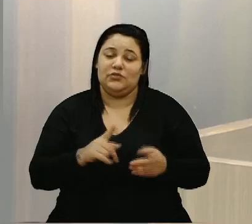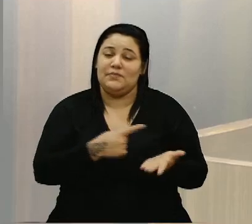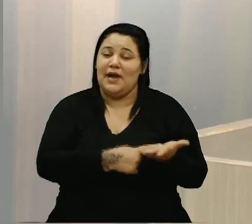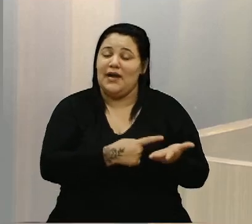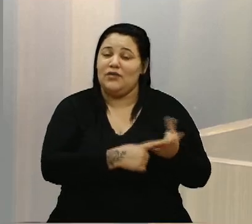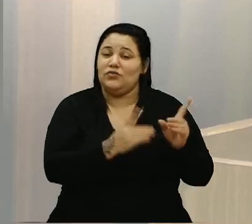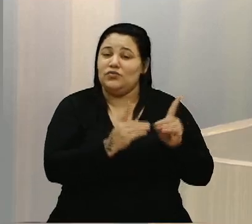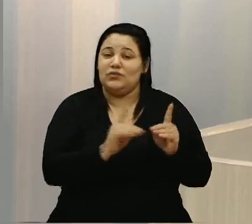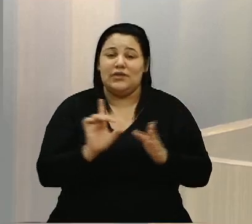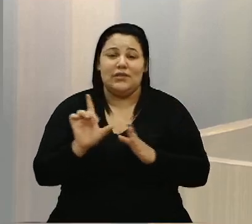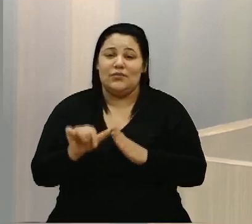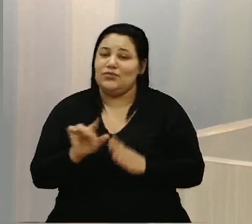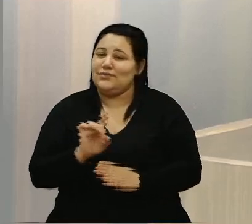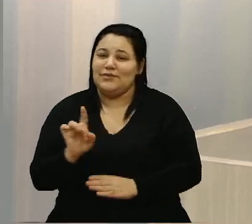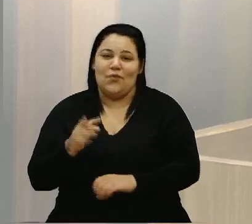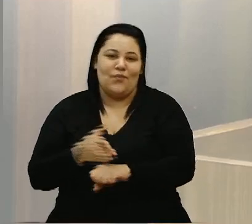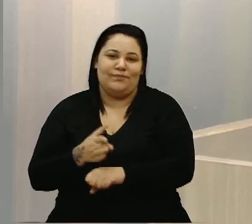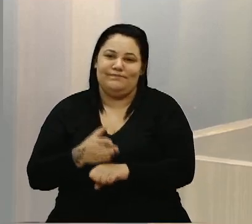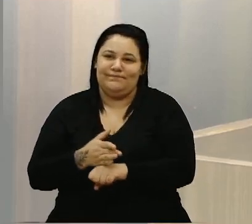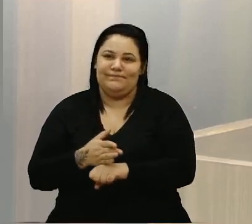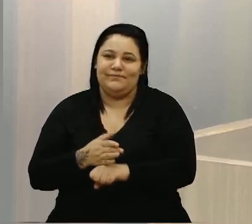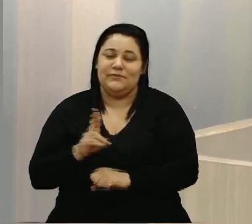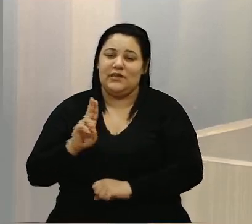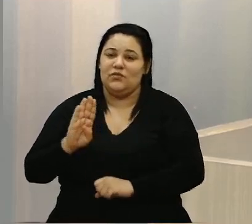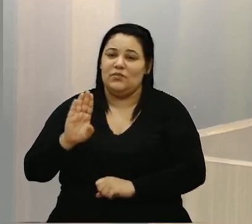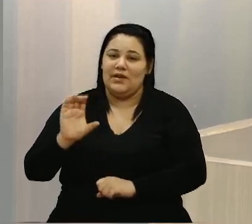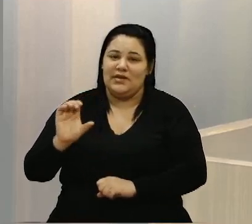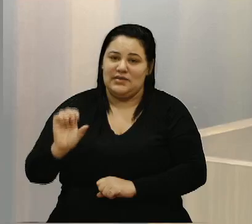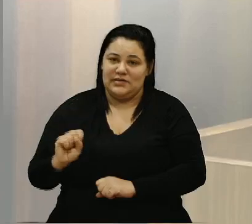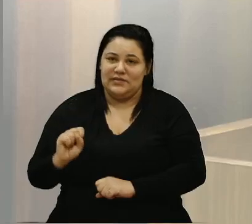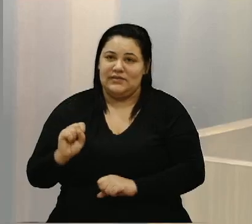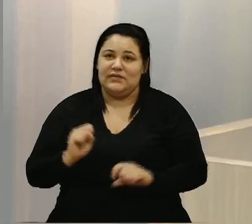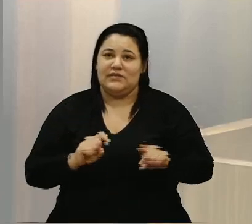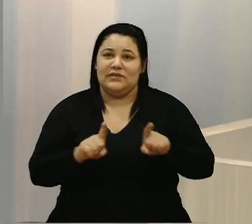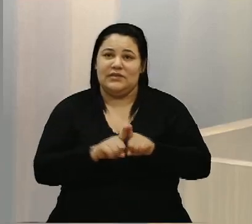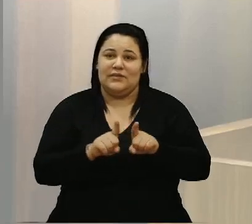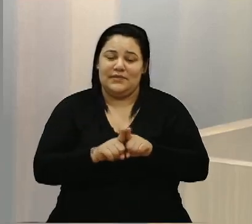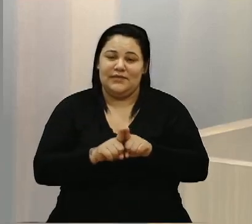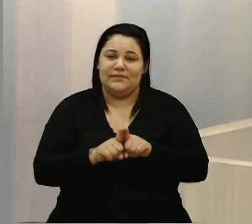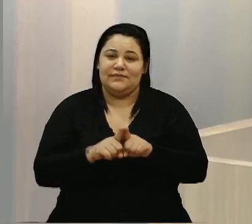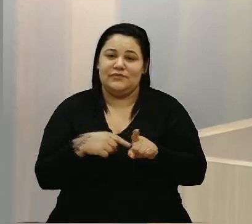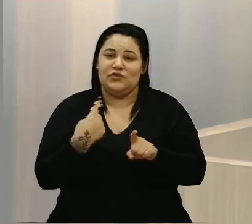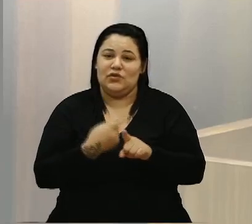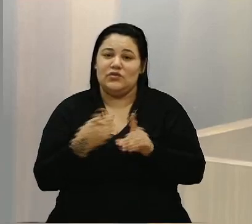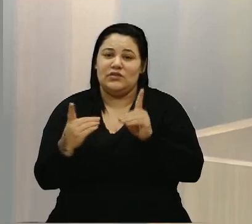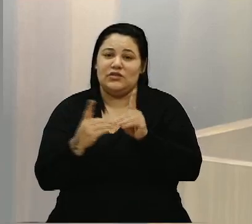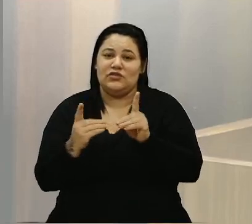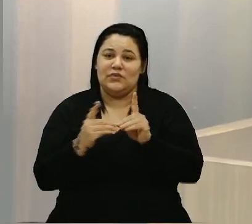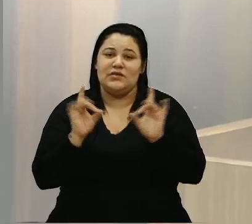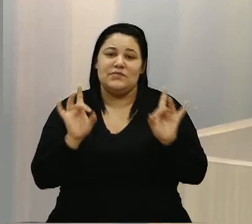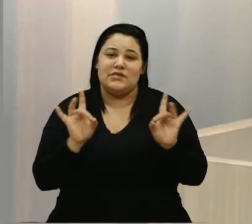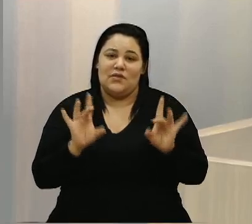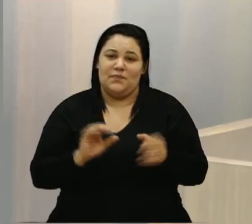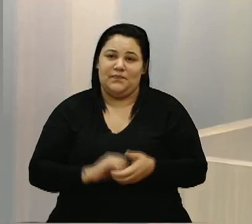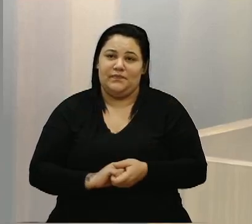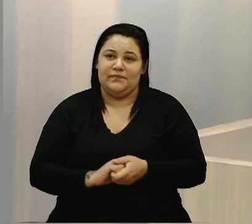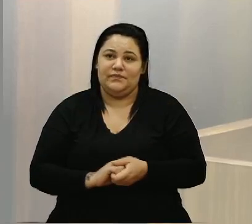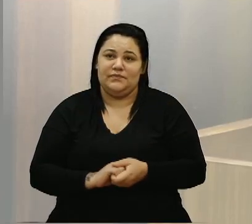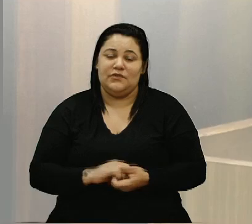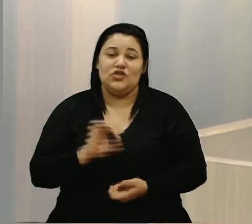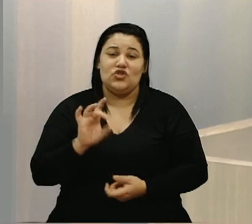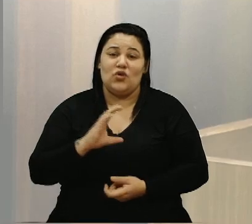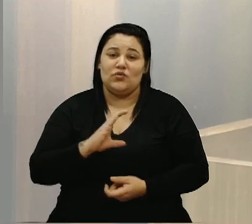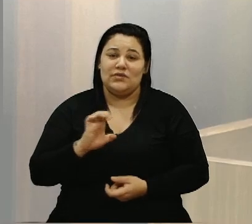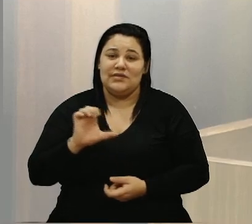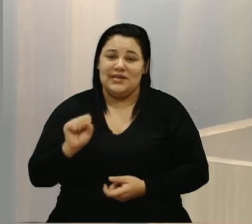nas nossas unidades básicas de saúde, quanto nas nossas consultas especializadas. Só no SES,